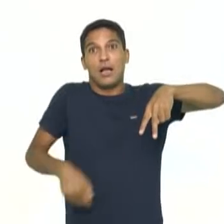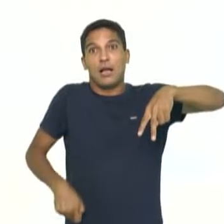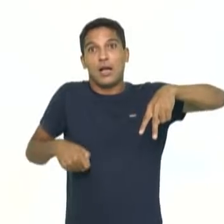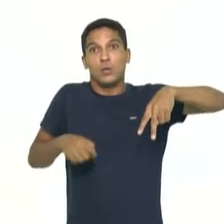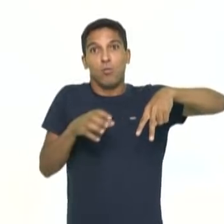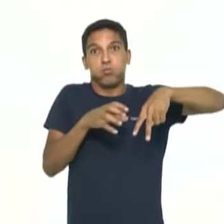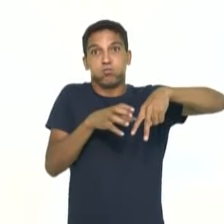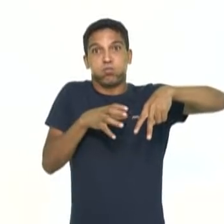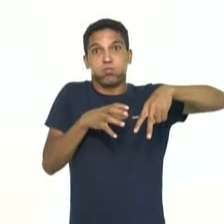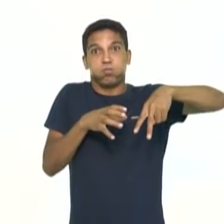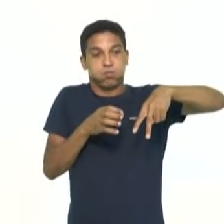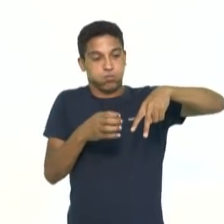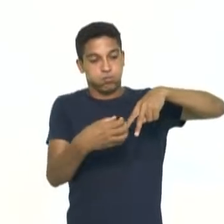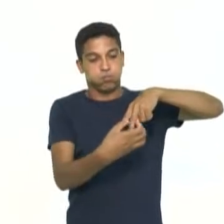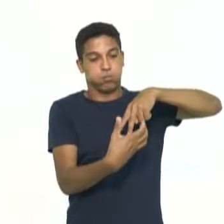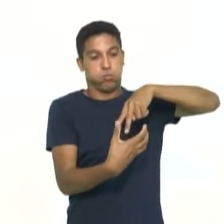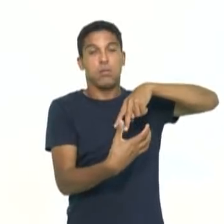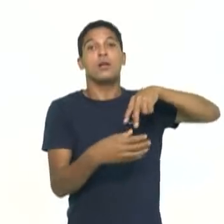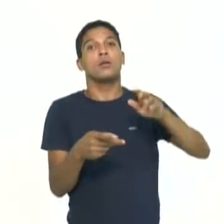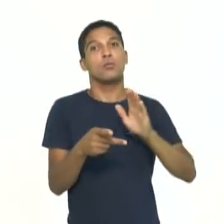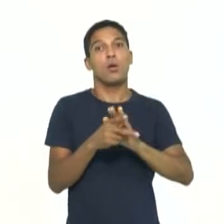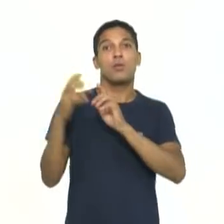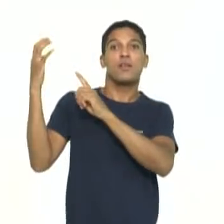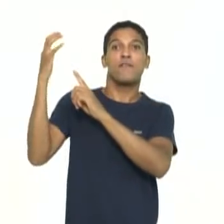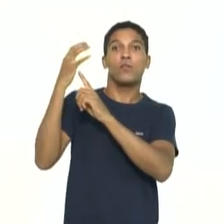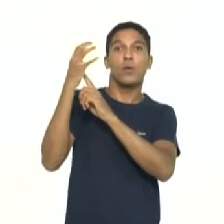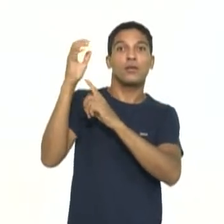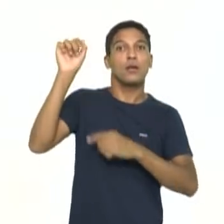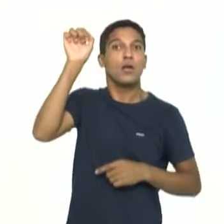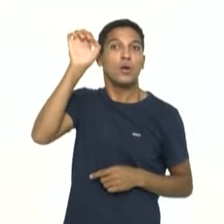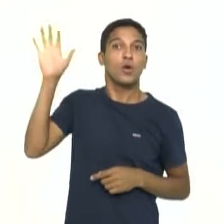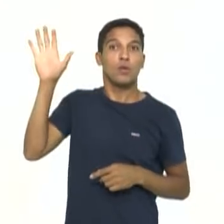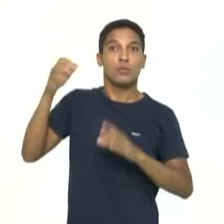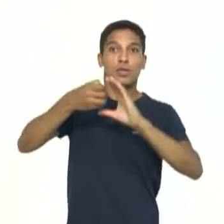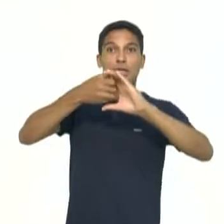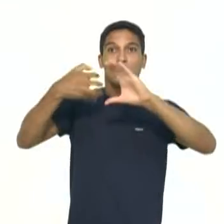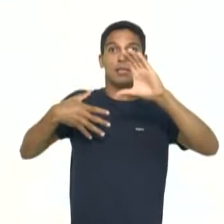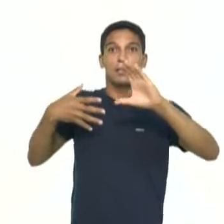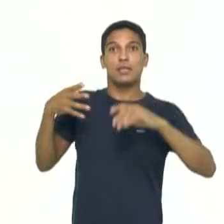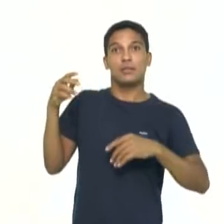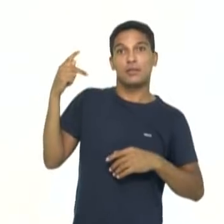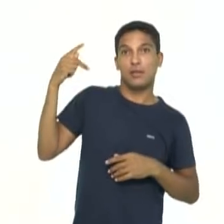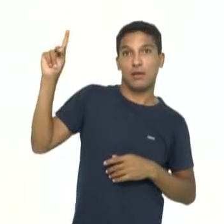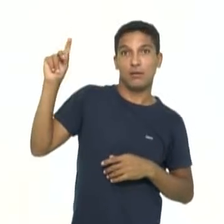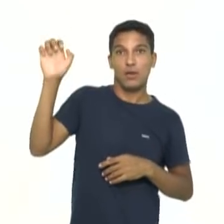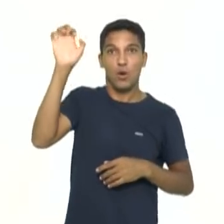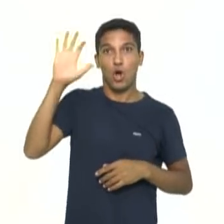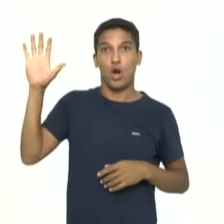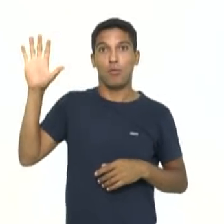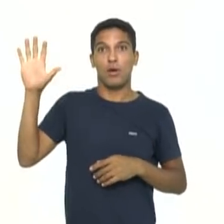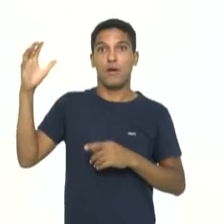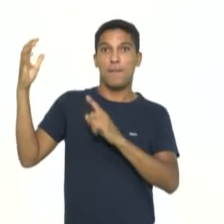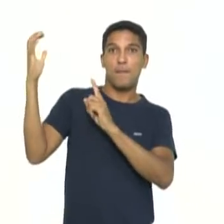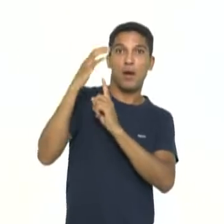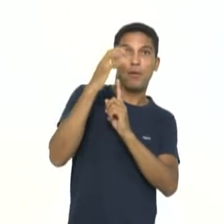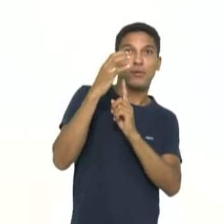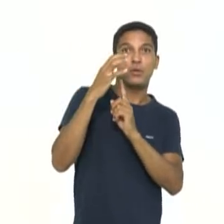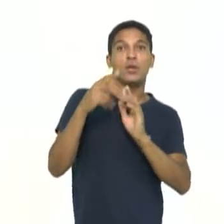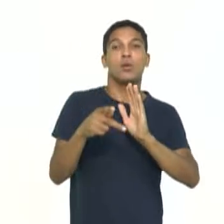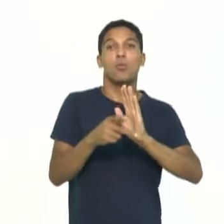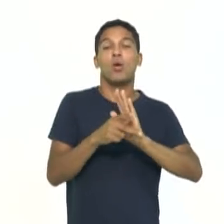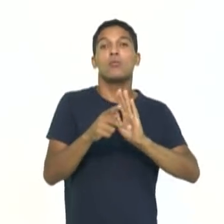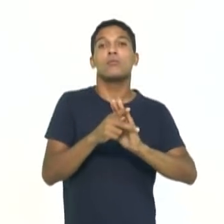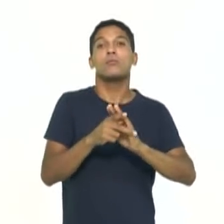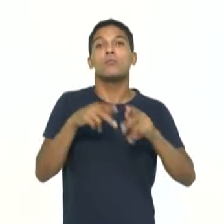da imigração europeia, né, veio lá de características do povo da Europa, enfim, dos turcos, né,